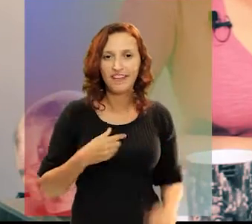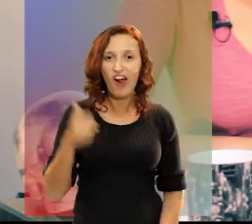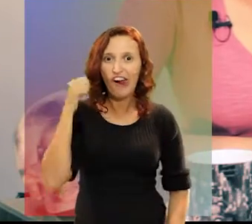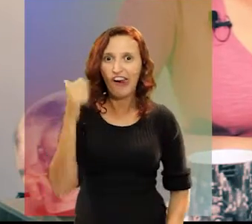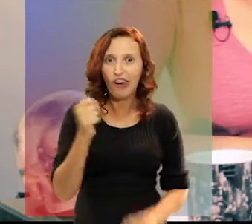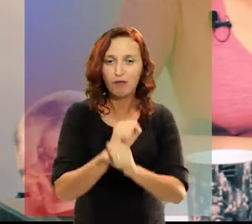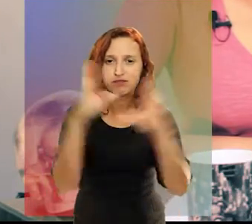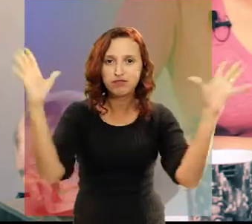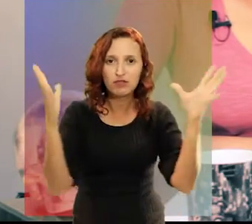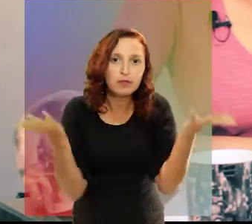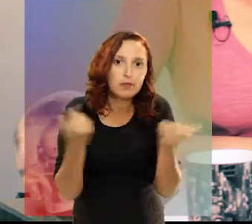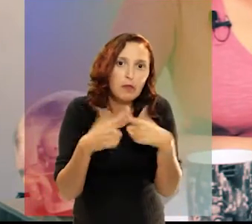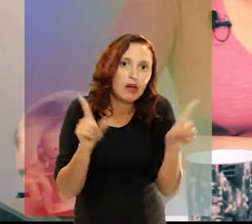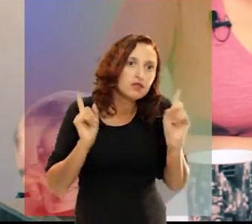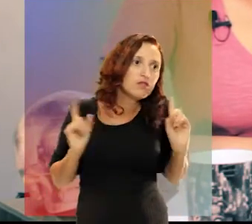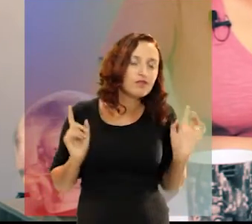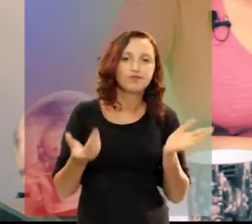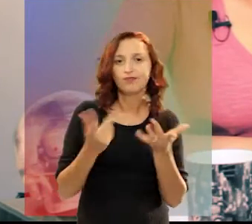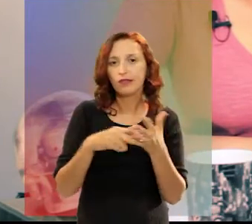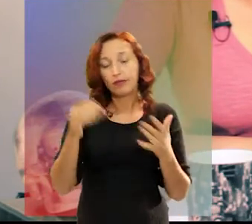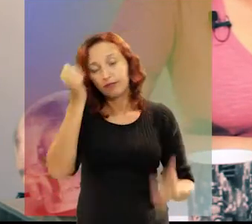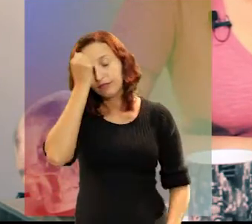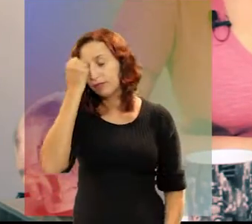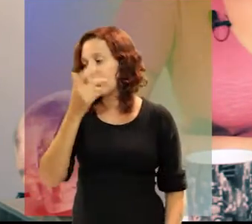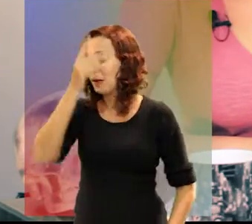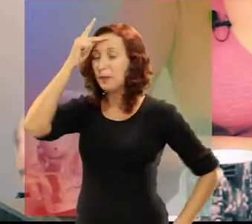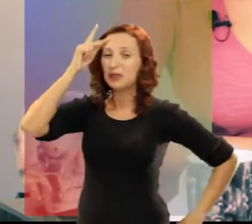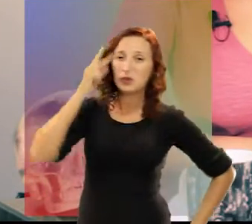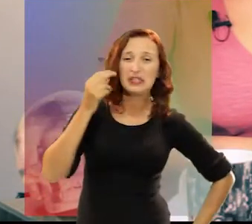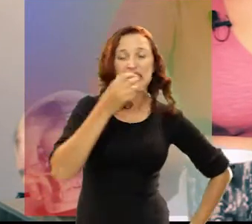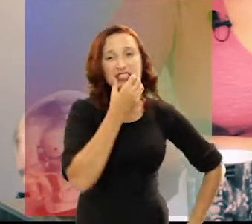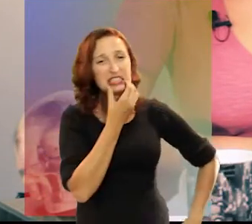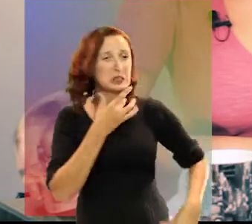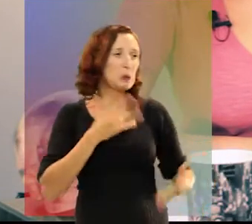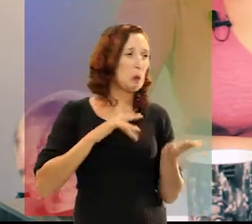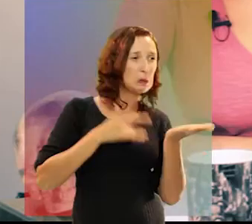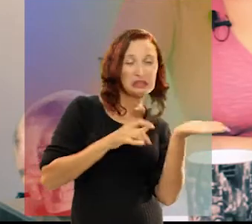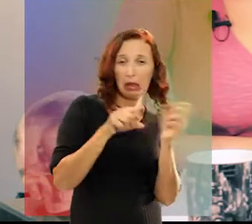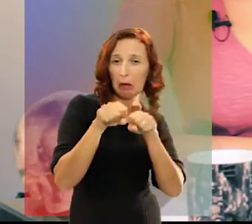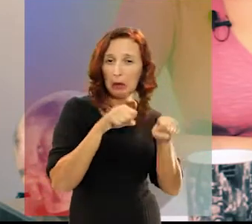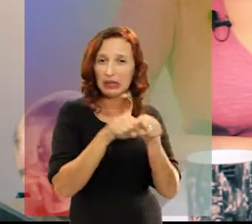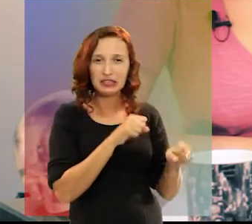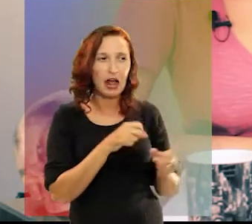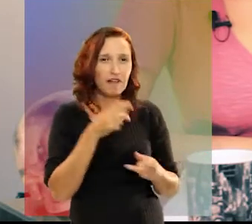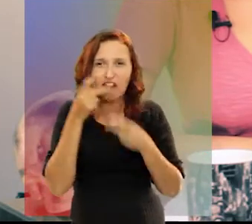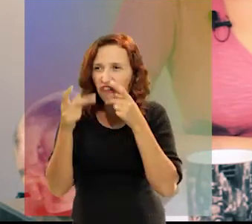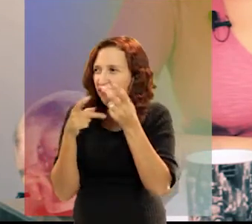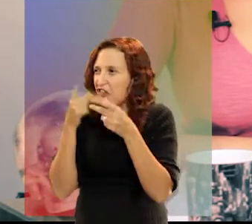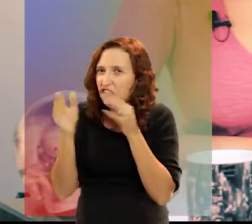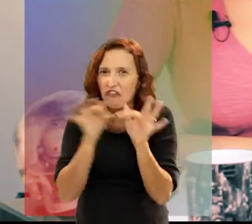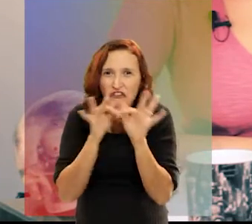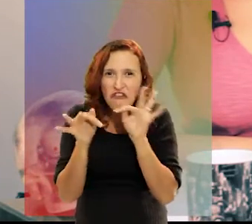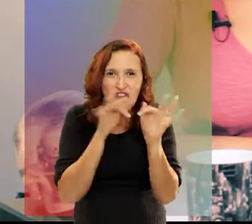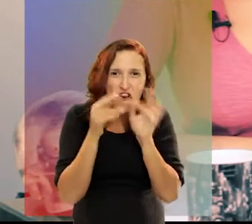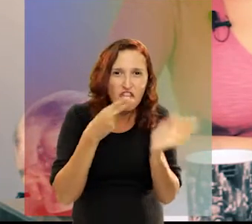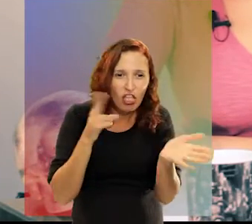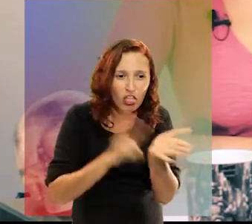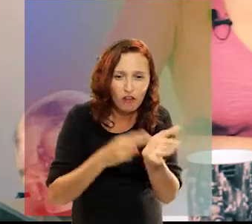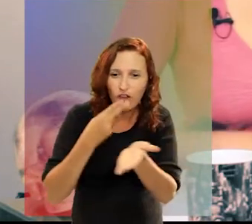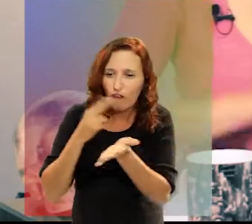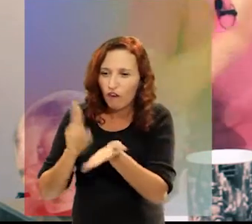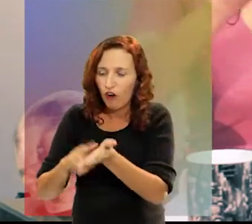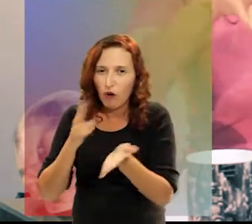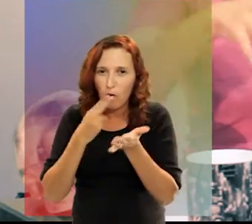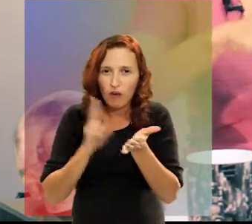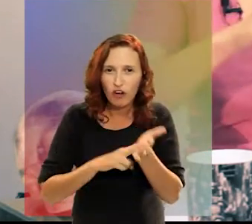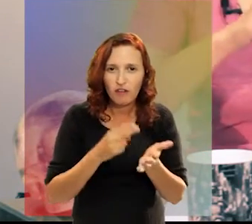ia apertar os botões lá, ligar os negócios, explodir, não ia apertar o botão porque não era apertar o botão. E aí a galera, com esse receio, vazou cartas, né, no